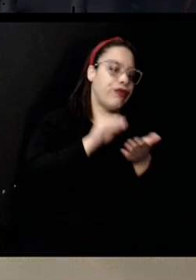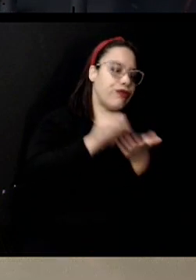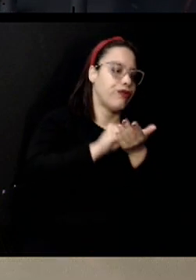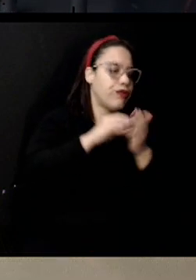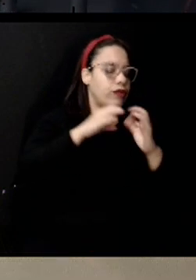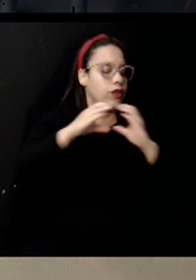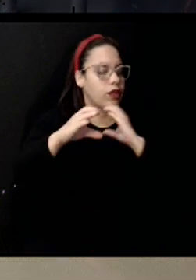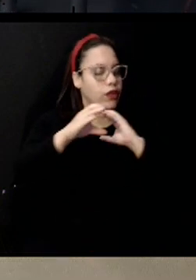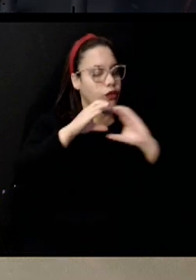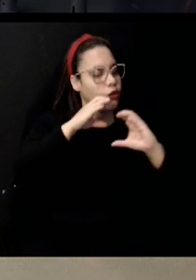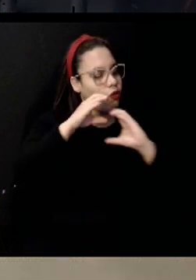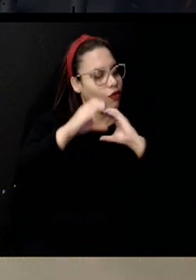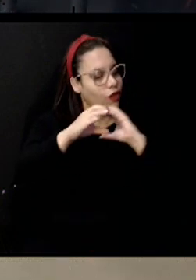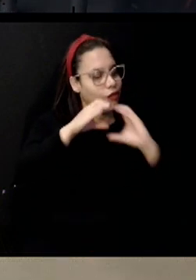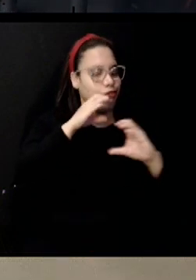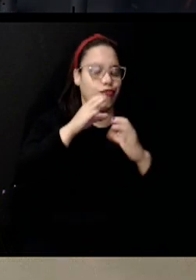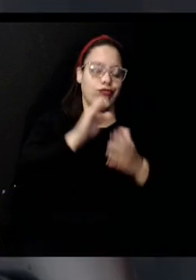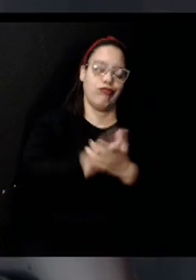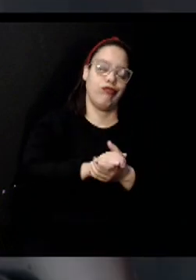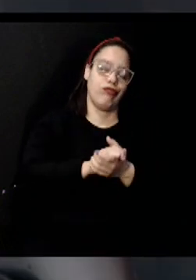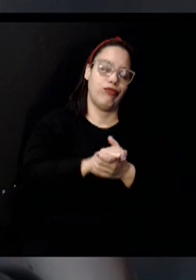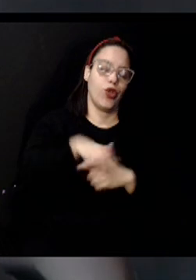é comunicação Comunicação. entre as pessoas é.